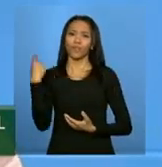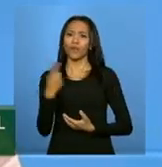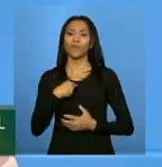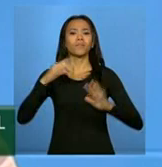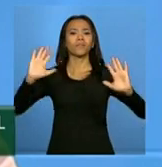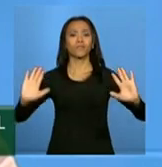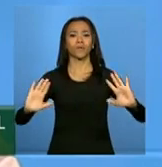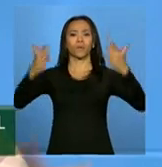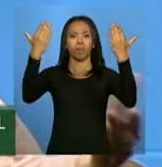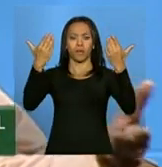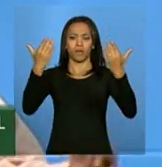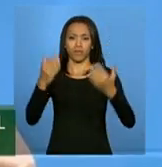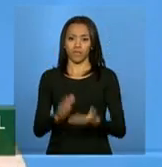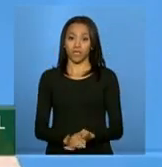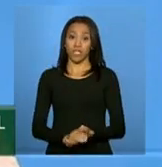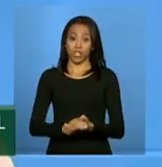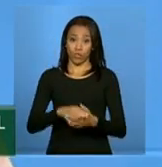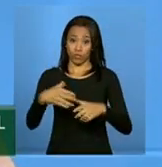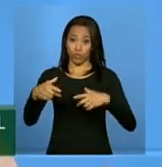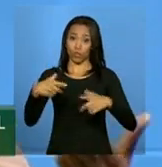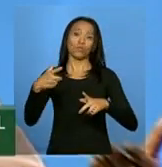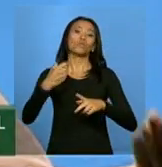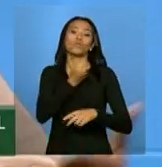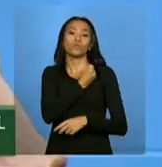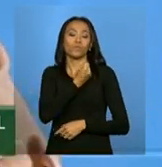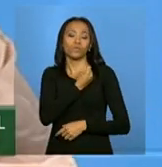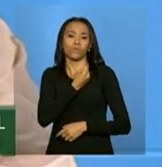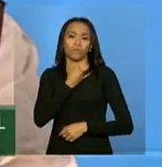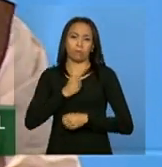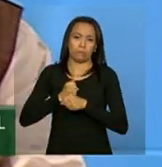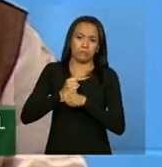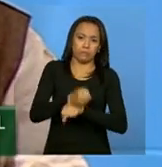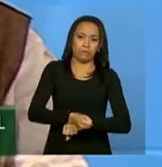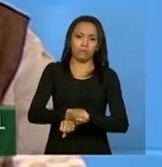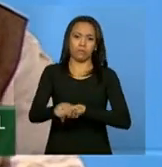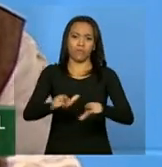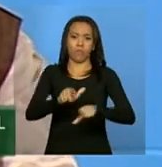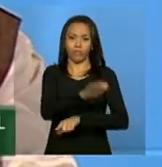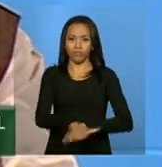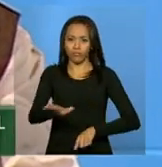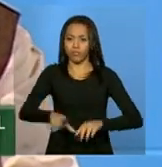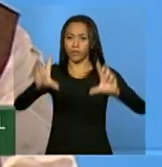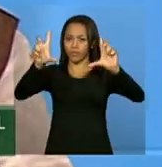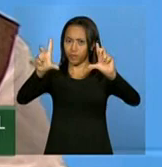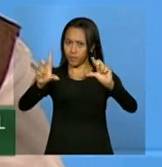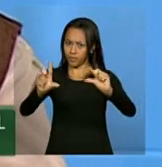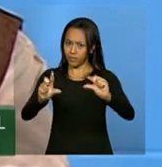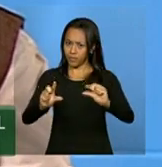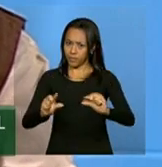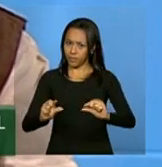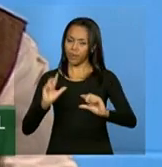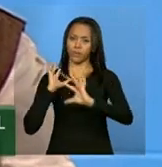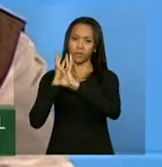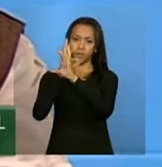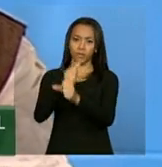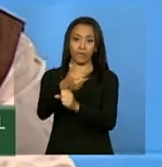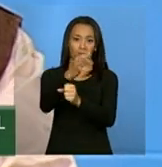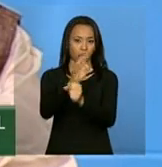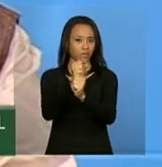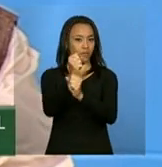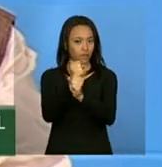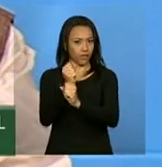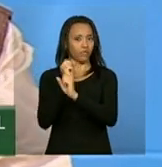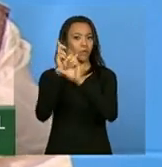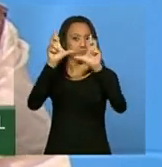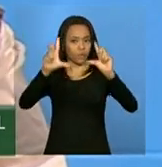comemorando que as taxas de trabalho infantil foram reduzidas significativamente nos últimos 10 anos. Mas